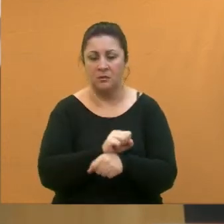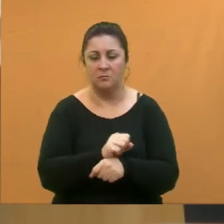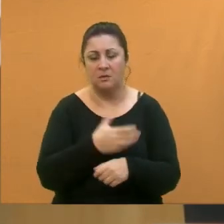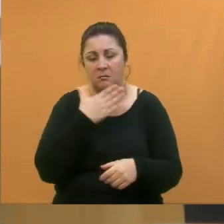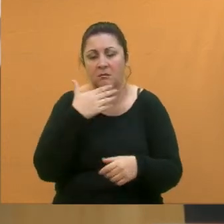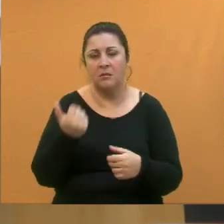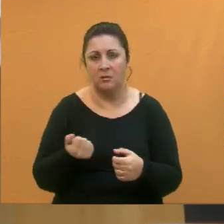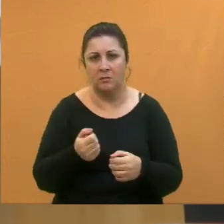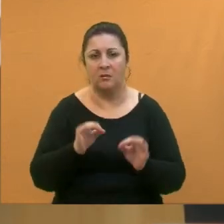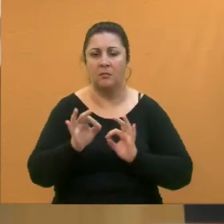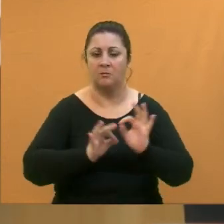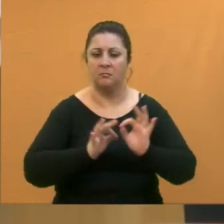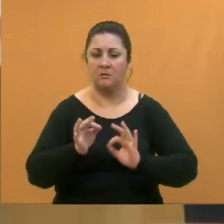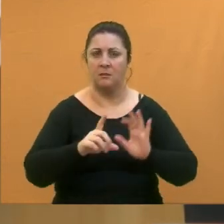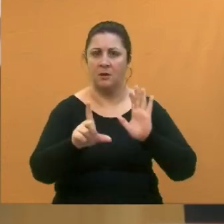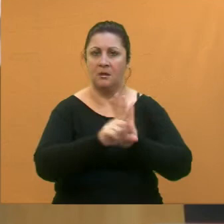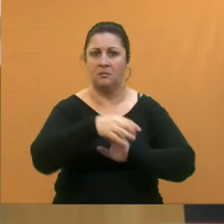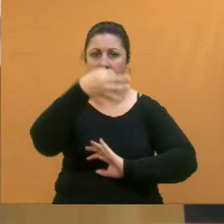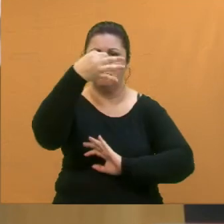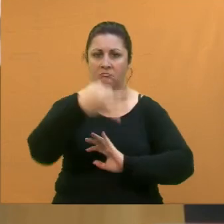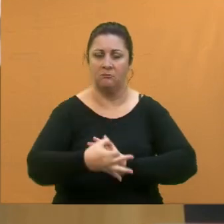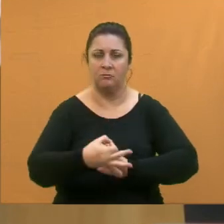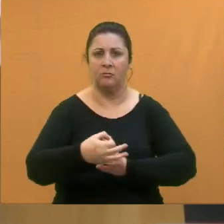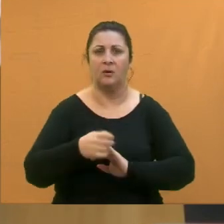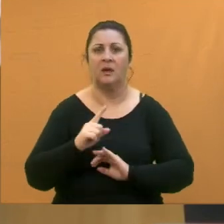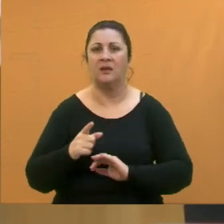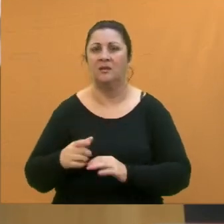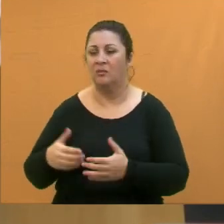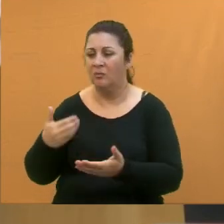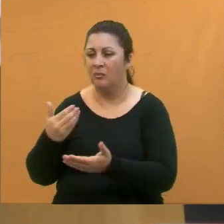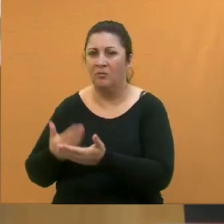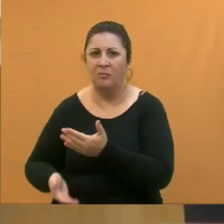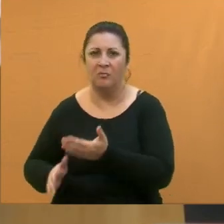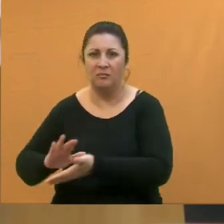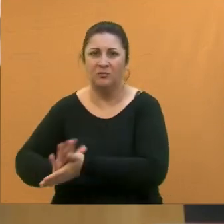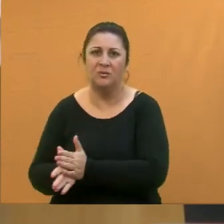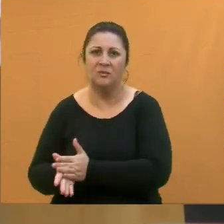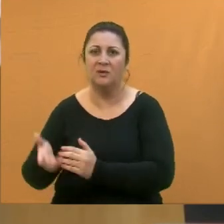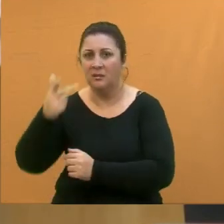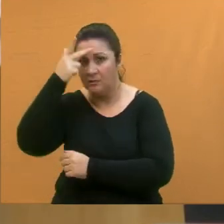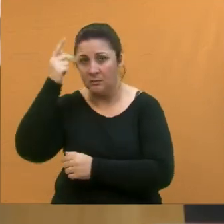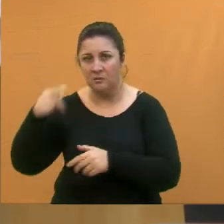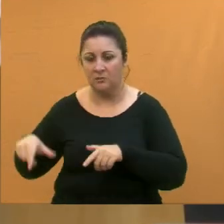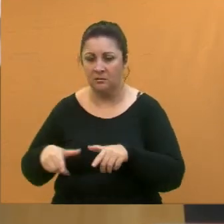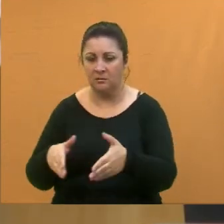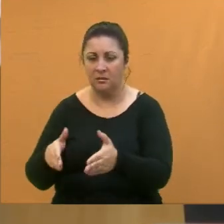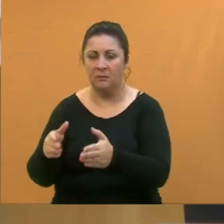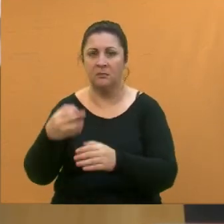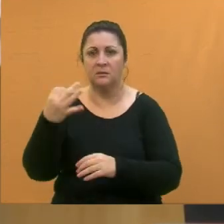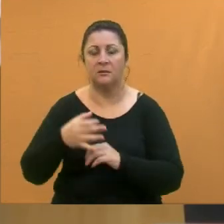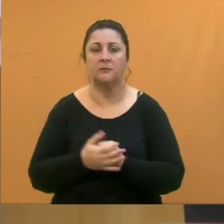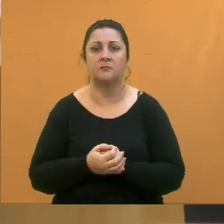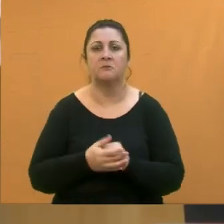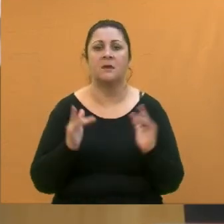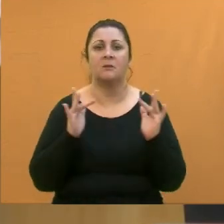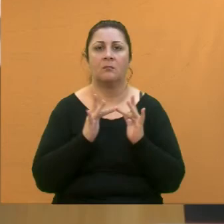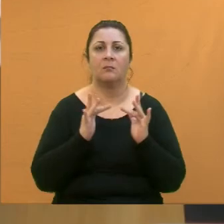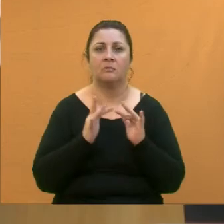fazer uma lei boa, para que a gente não prejudique aqueles que andam corretos nesse caminho. Por último, meus